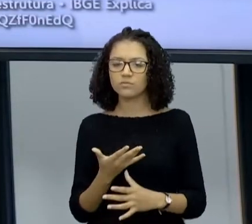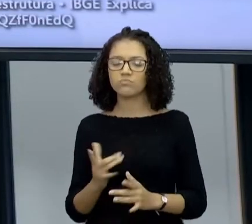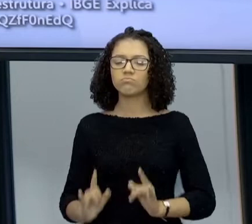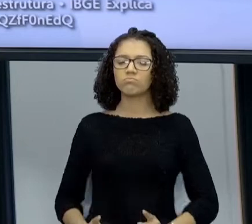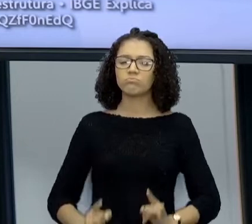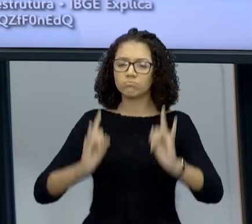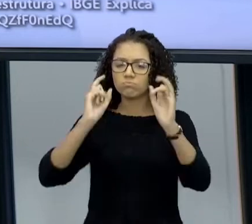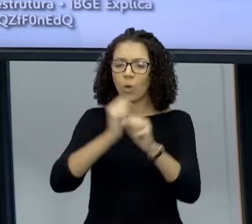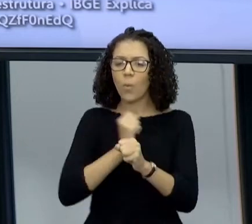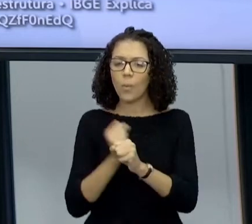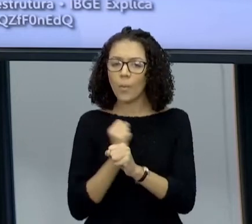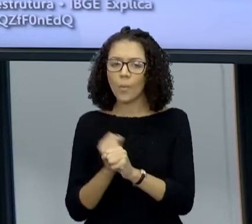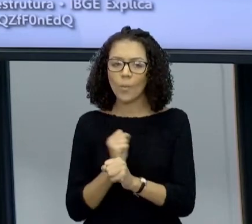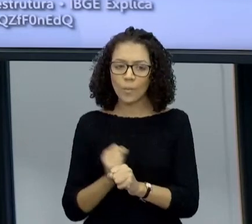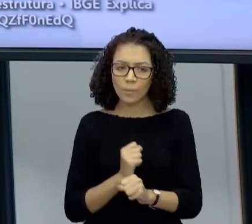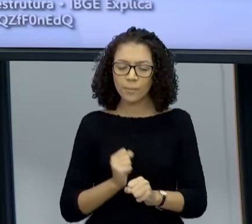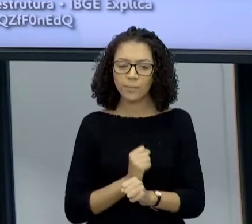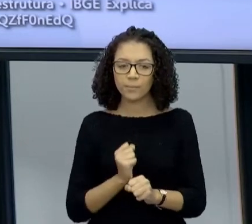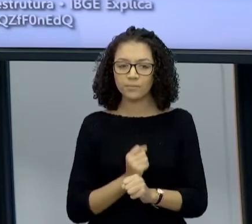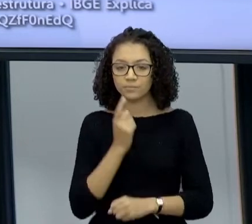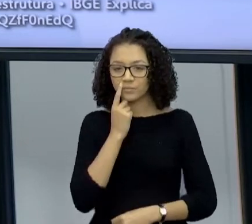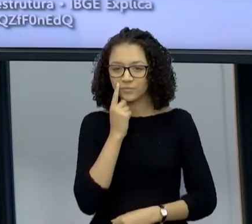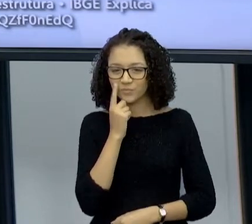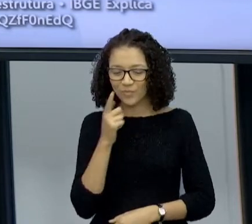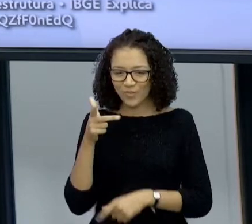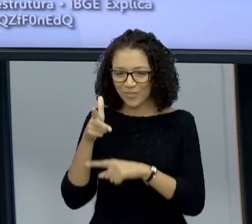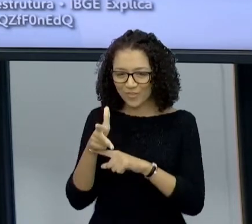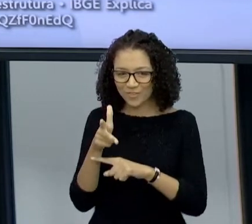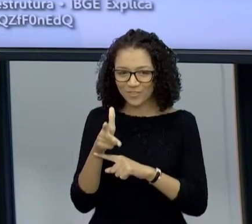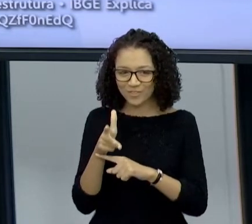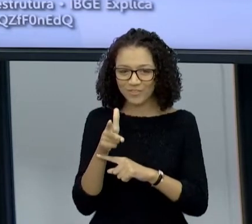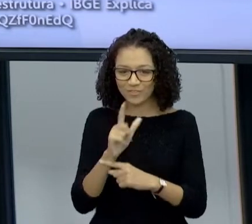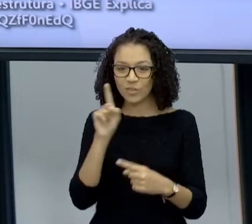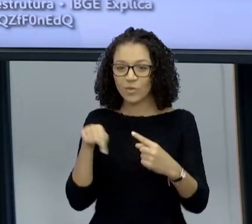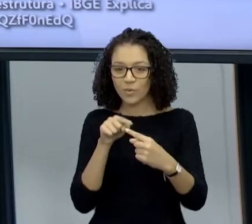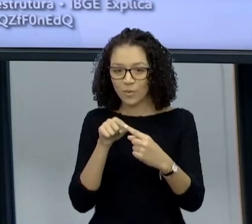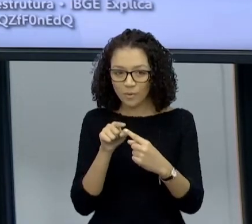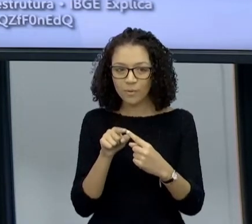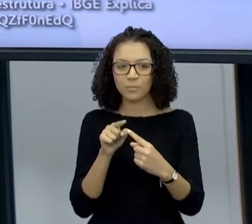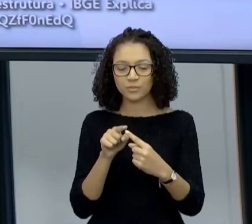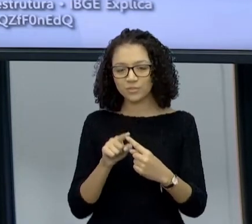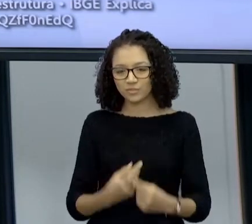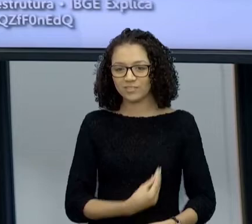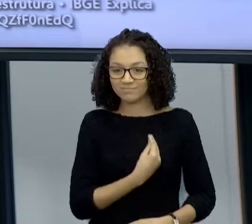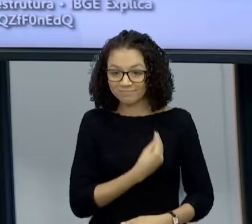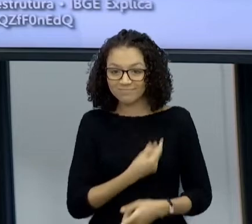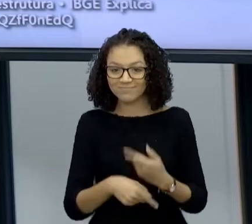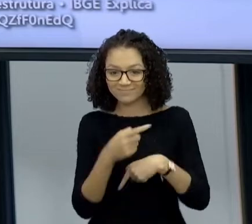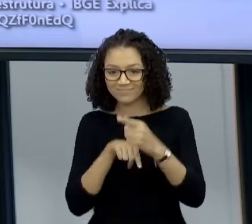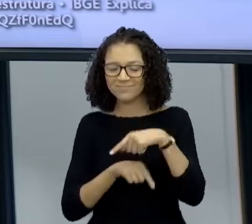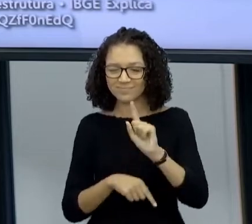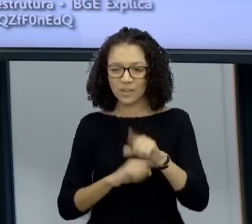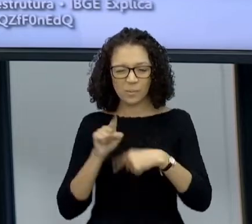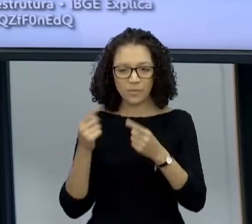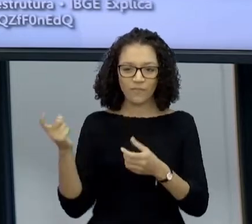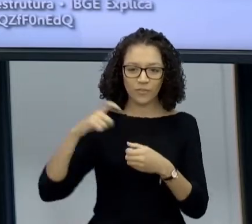sequência, né, à visualização desses vídeos aí do Objetivo do Desenvolvimento Humano. Daqui a pouco nós